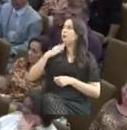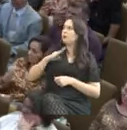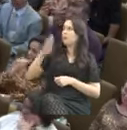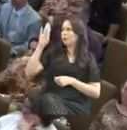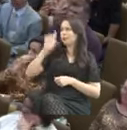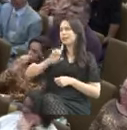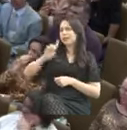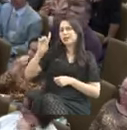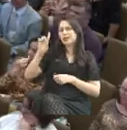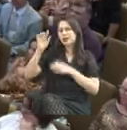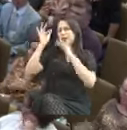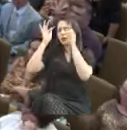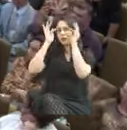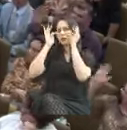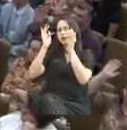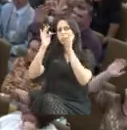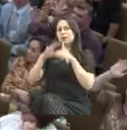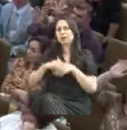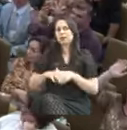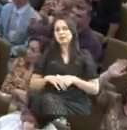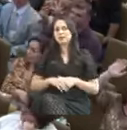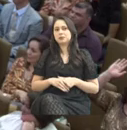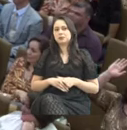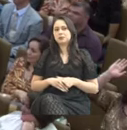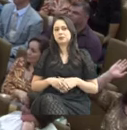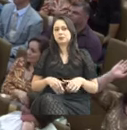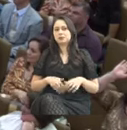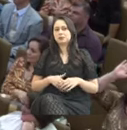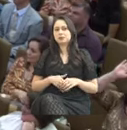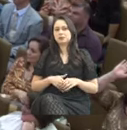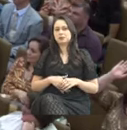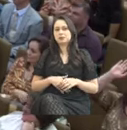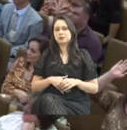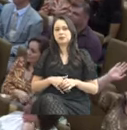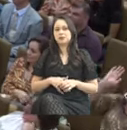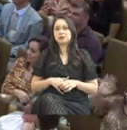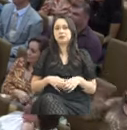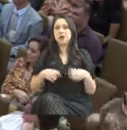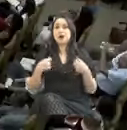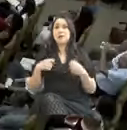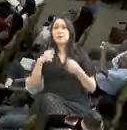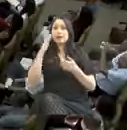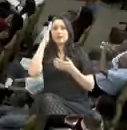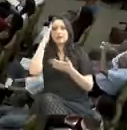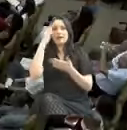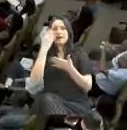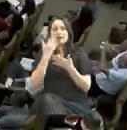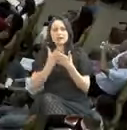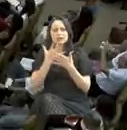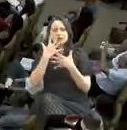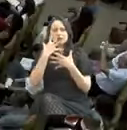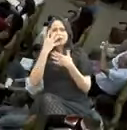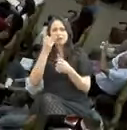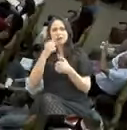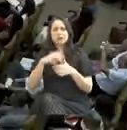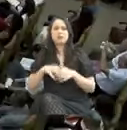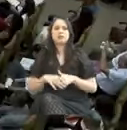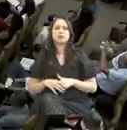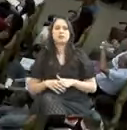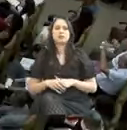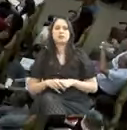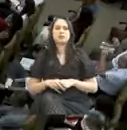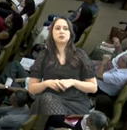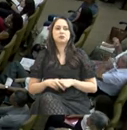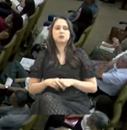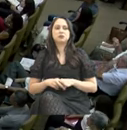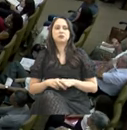irmão, creia, creia, creia, creia, creia, creia. Não, eu vou falar até você explodir. Creia, creia, creia. Deus